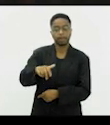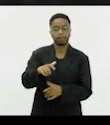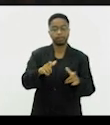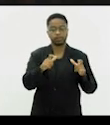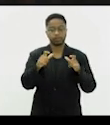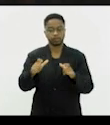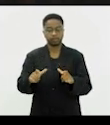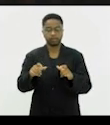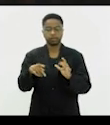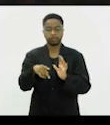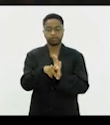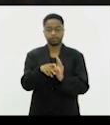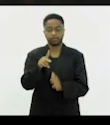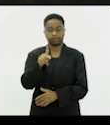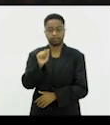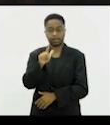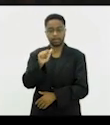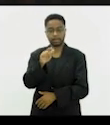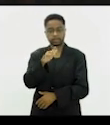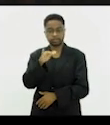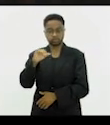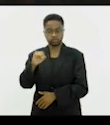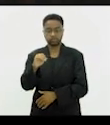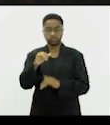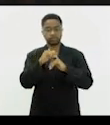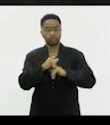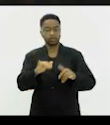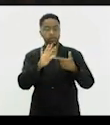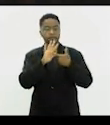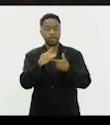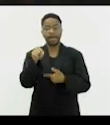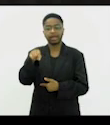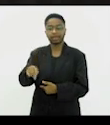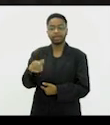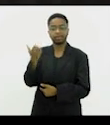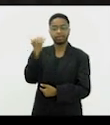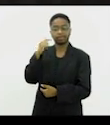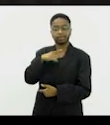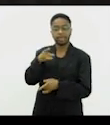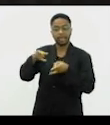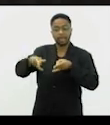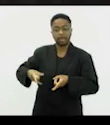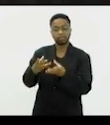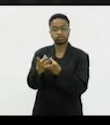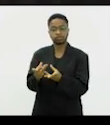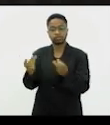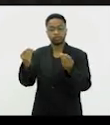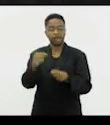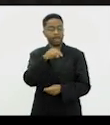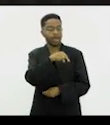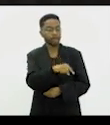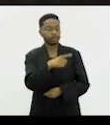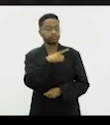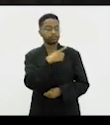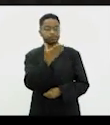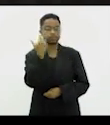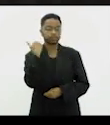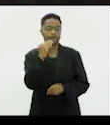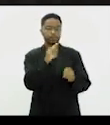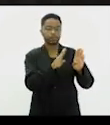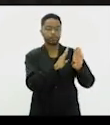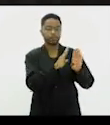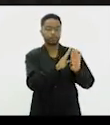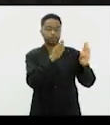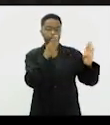Palácio do Alvarada, dizendo: aqui ficava uma cama, desapareceu, aqui ficava um armário que